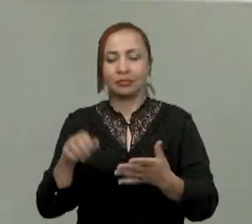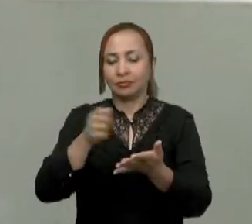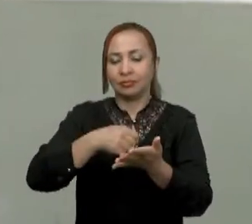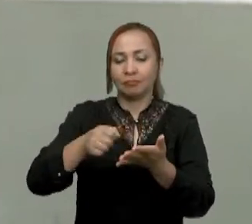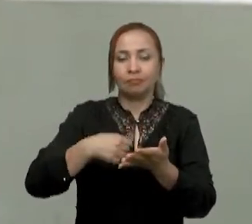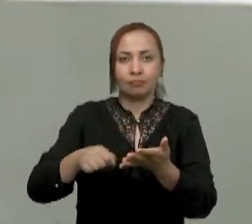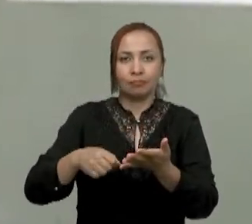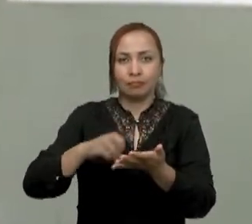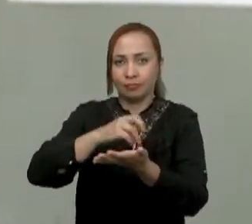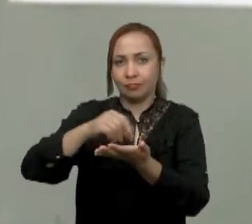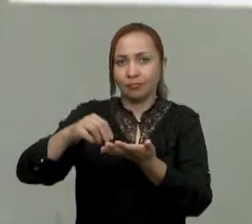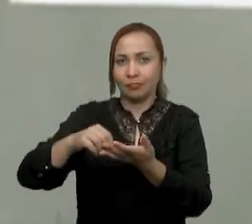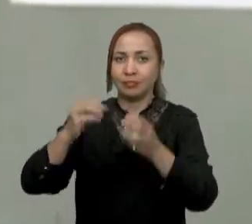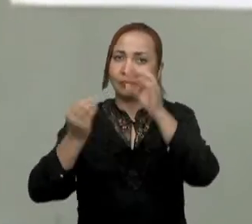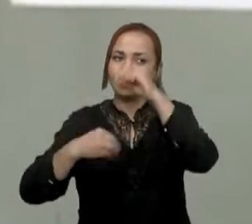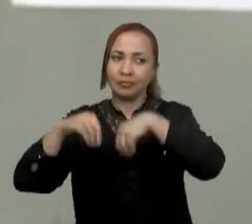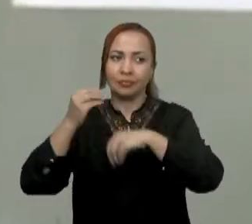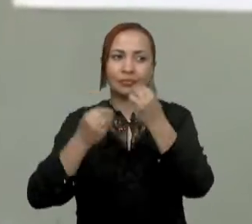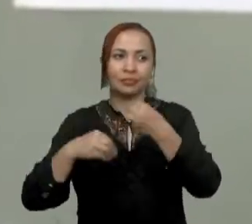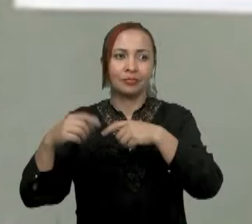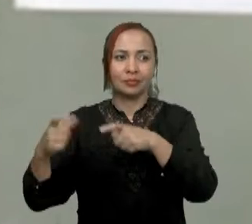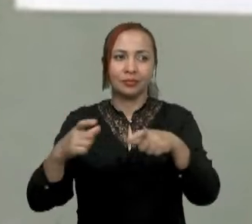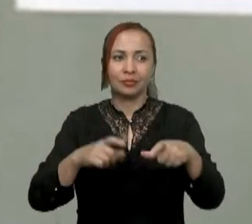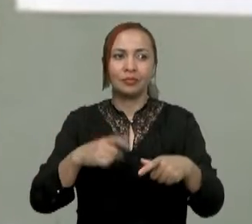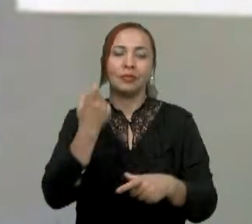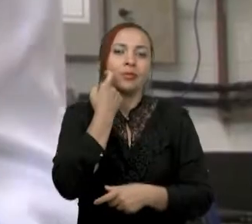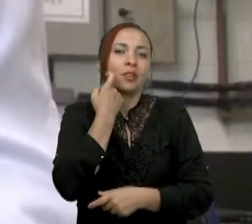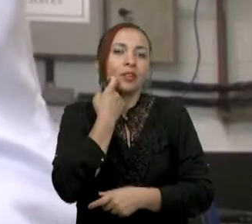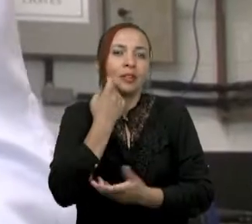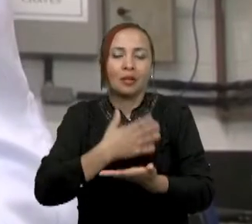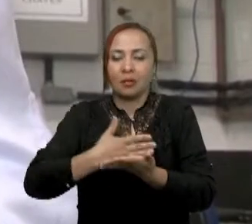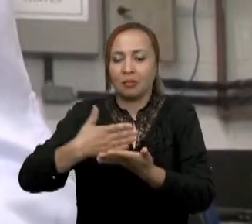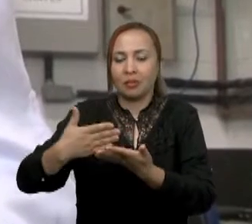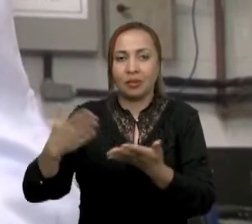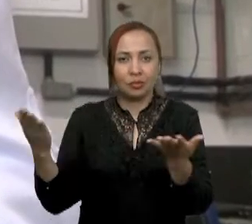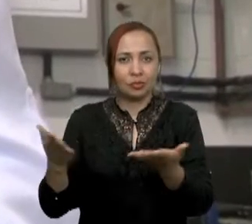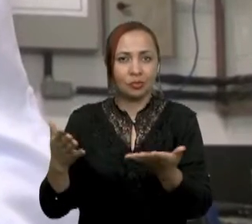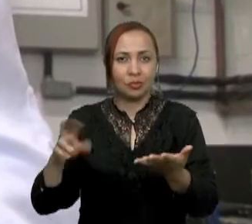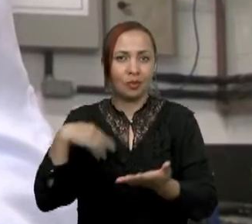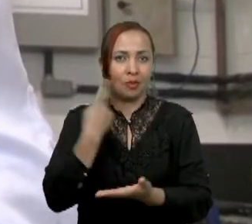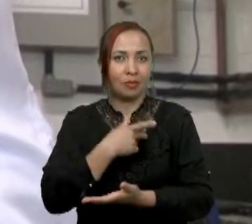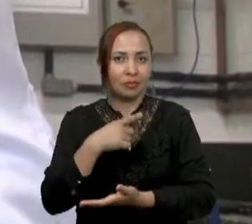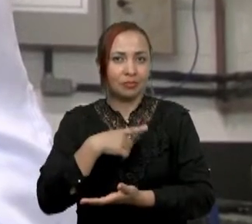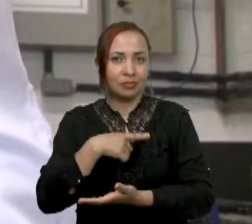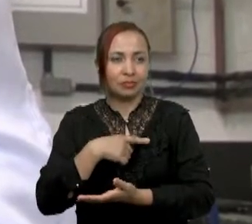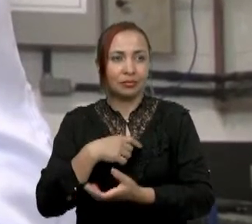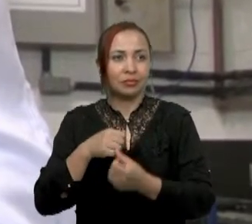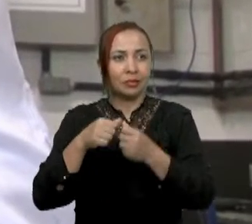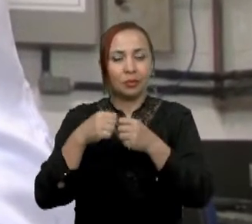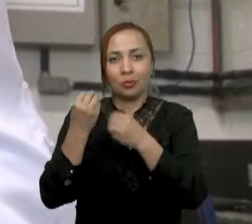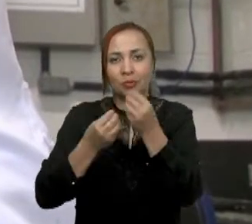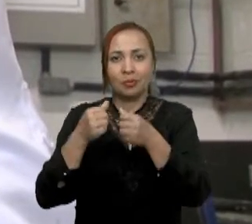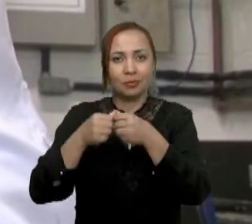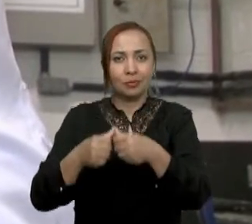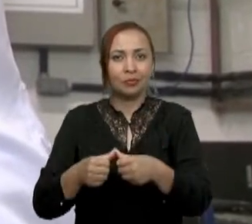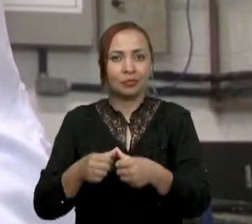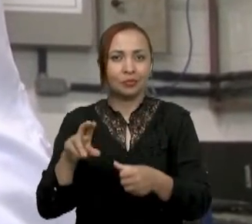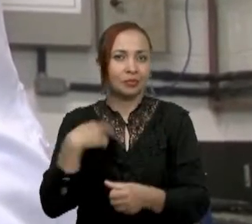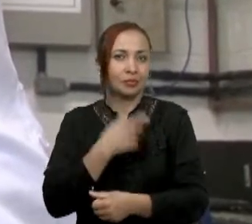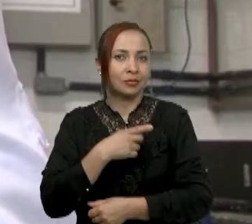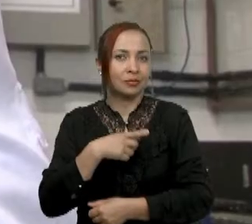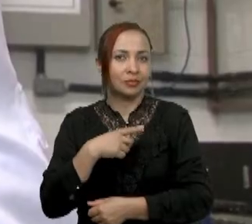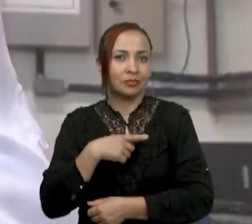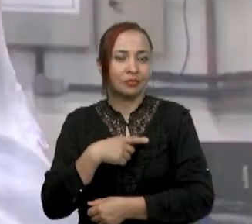a escrever plástico e conteúdo estomacal de peixe Então a partir de agora a gente realmente tem como afirmar